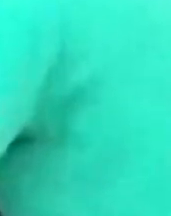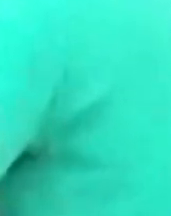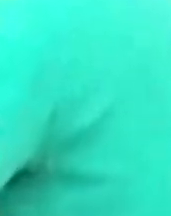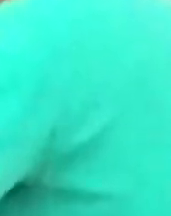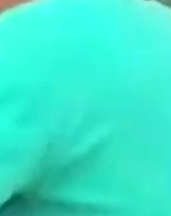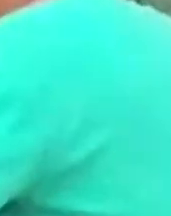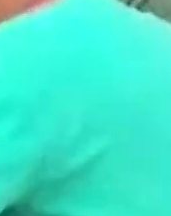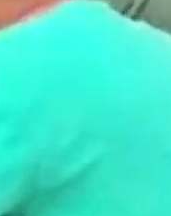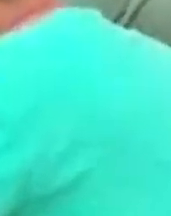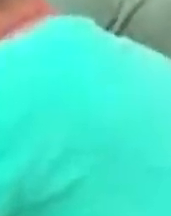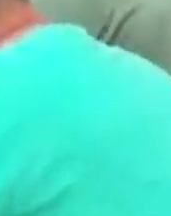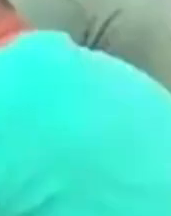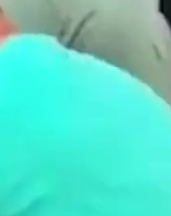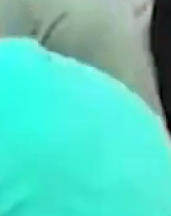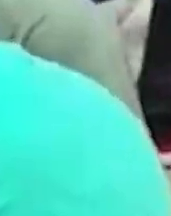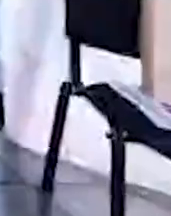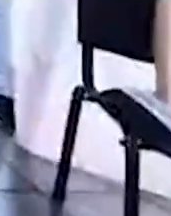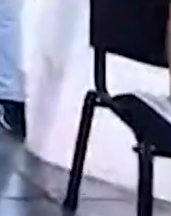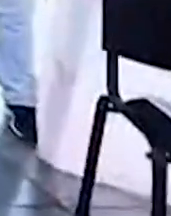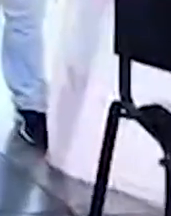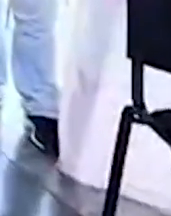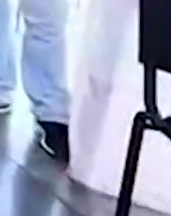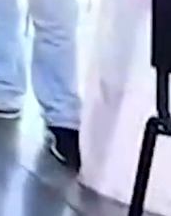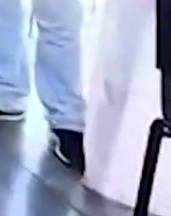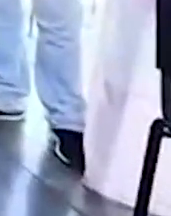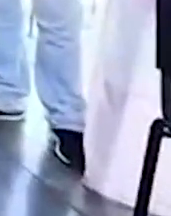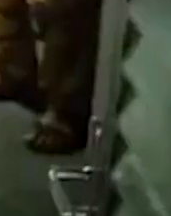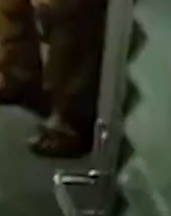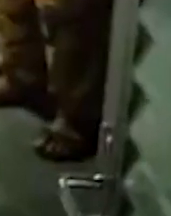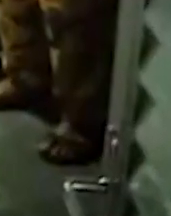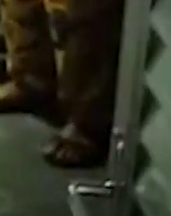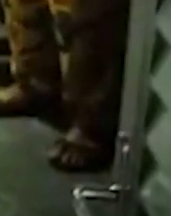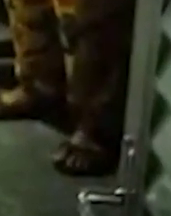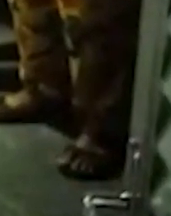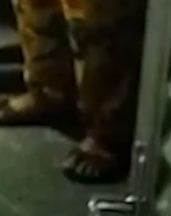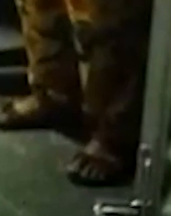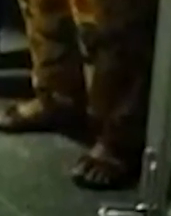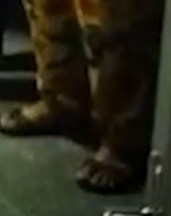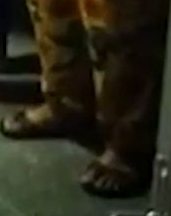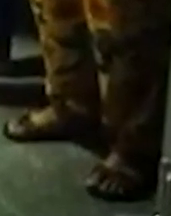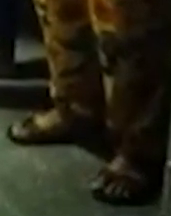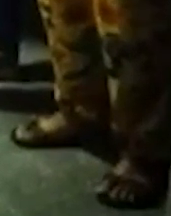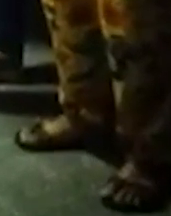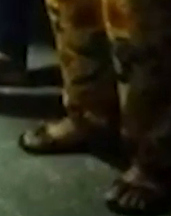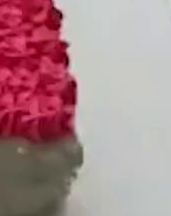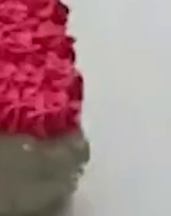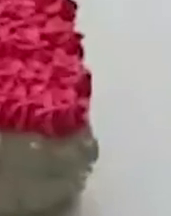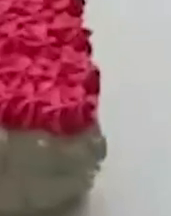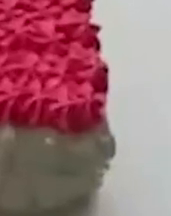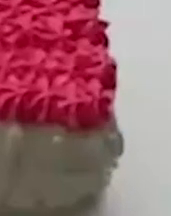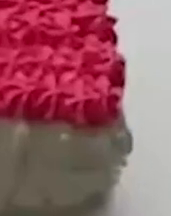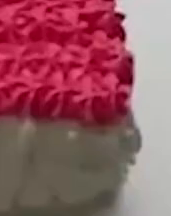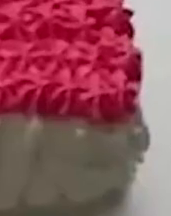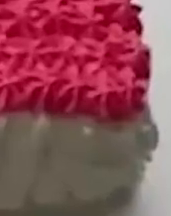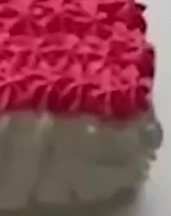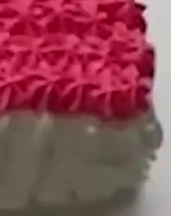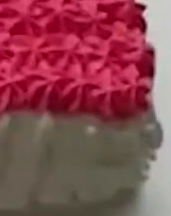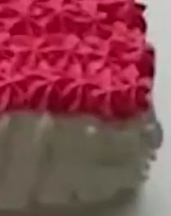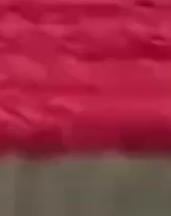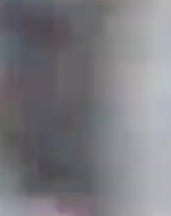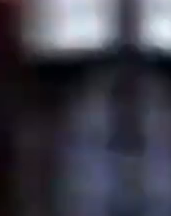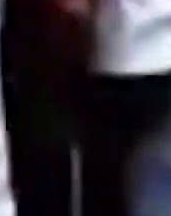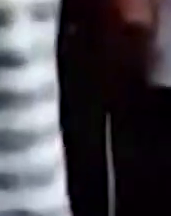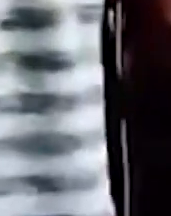MSA, Movimentação Sócio-Abrigo, reuniões, acompanhamentos, atividades realizadas dentro dos abrigos e orfanatos